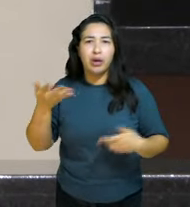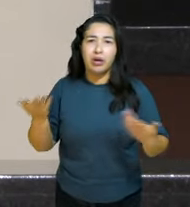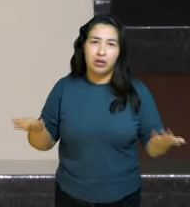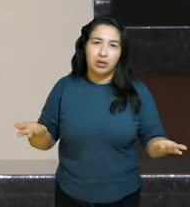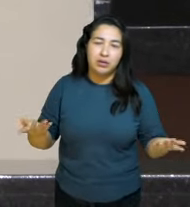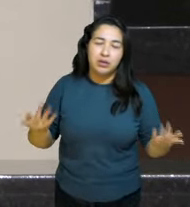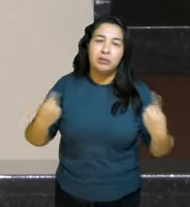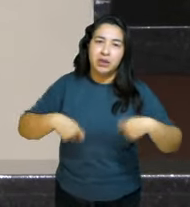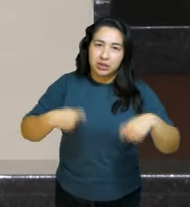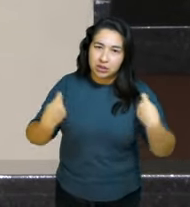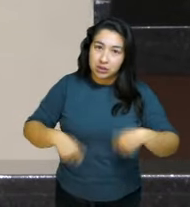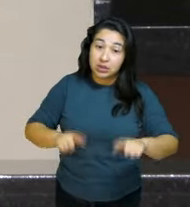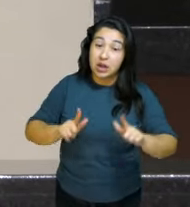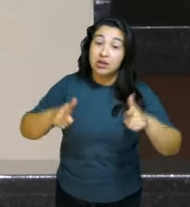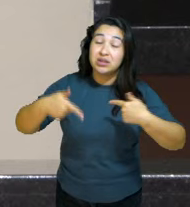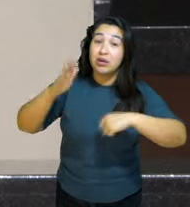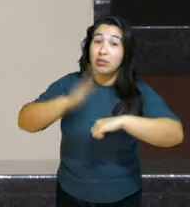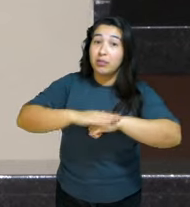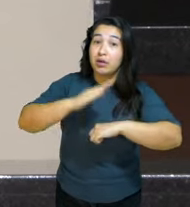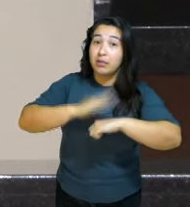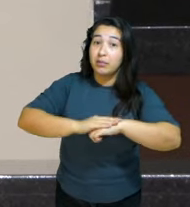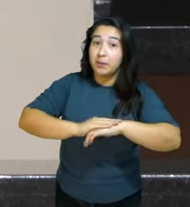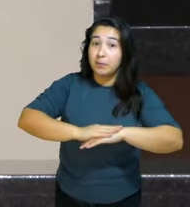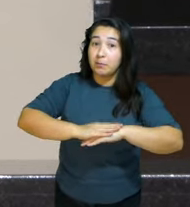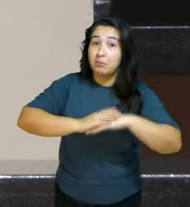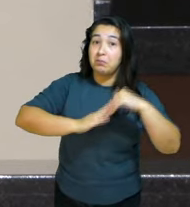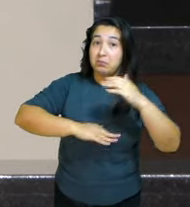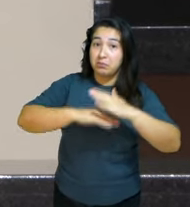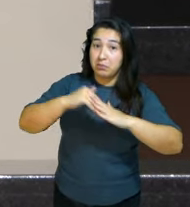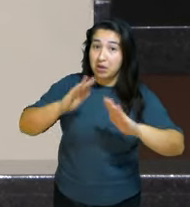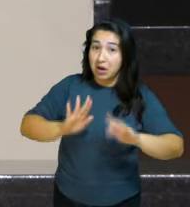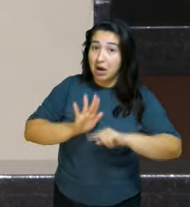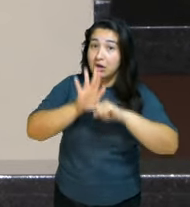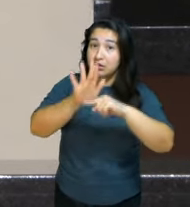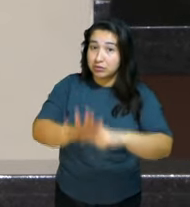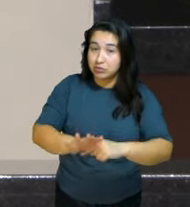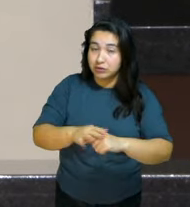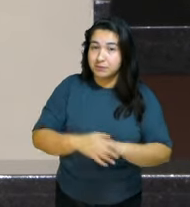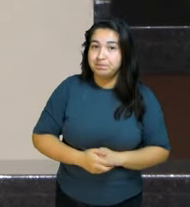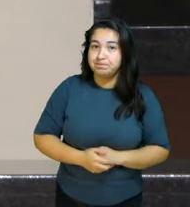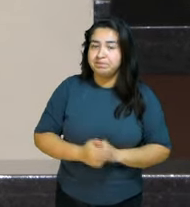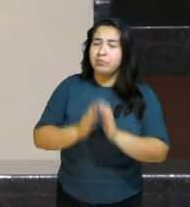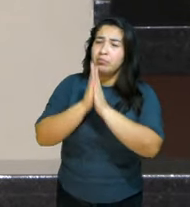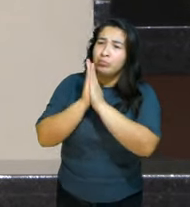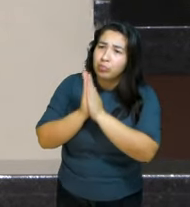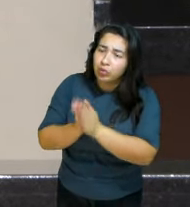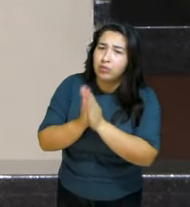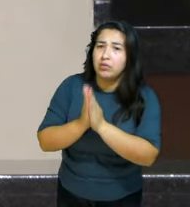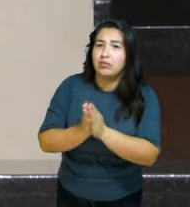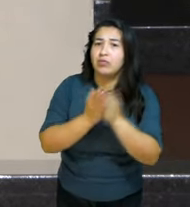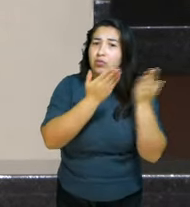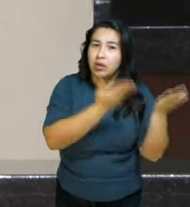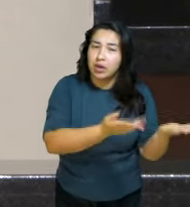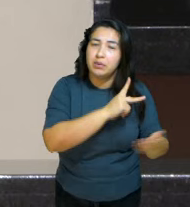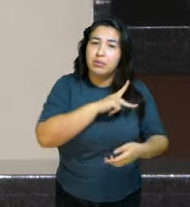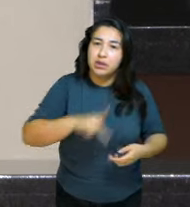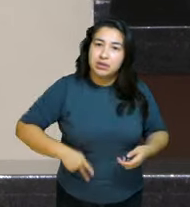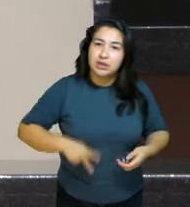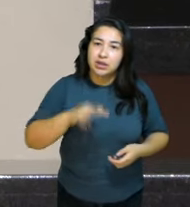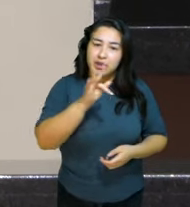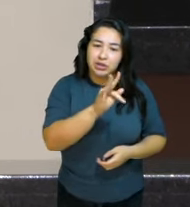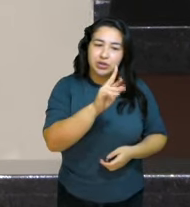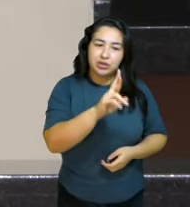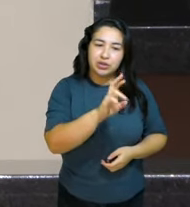ações, e aqui eu peço ao presidente Freiberg, com muito carinho, em nome do esporte catarinense, que a gente ache um caminho